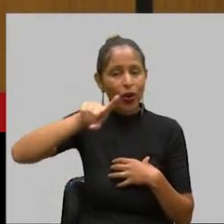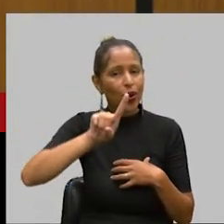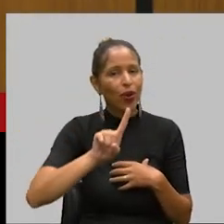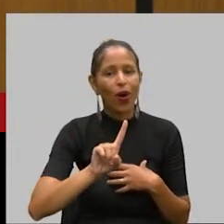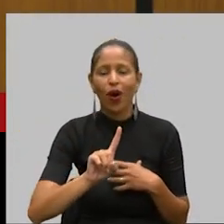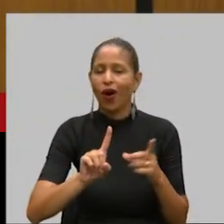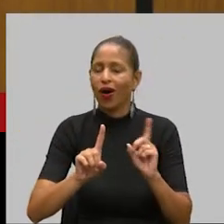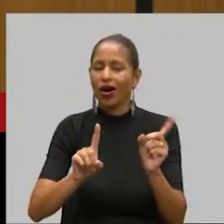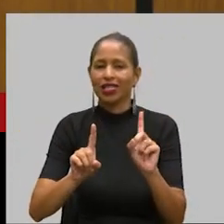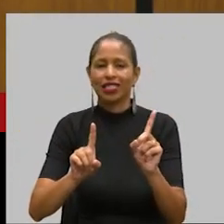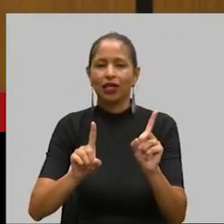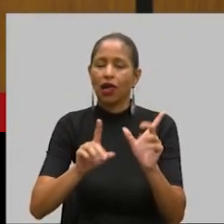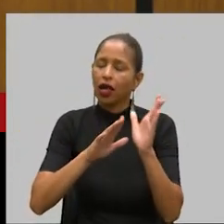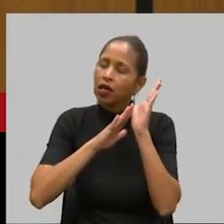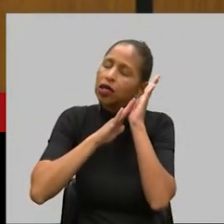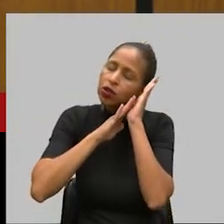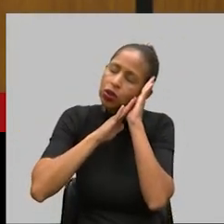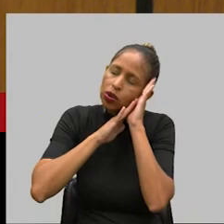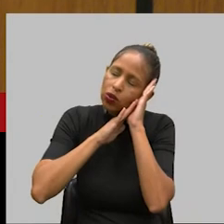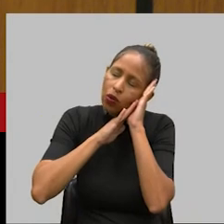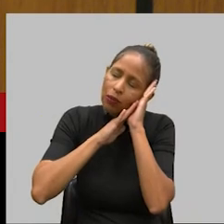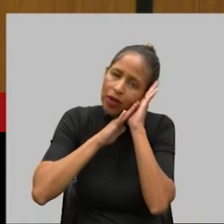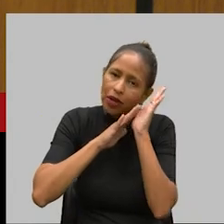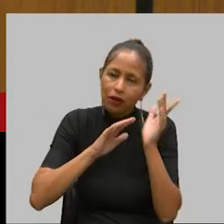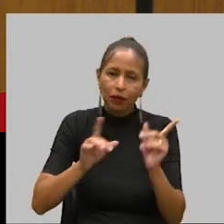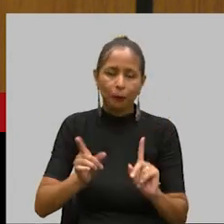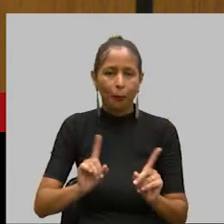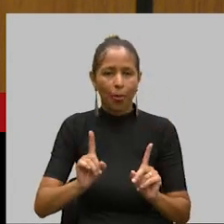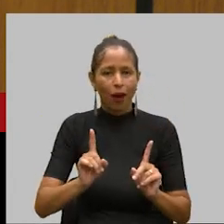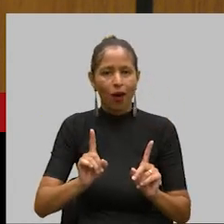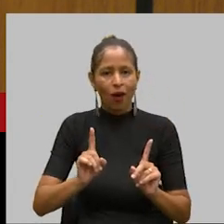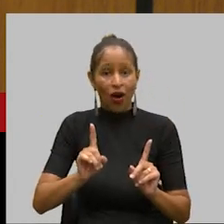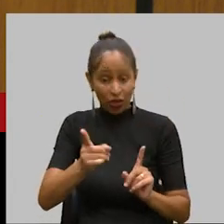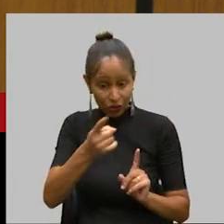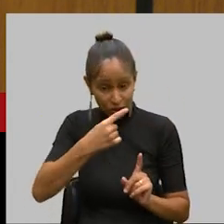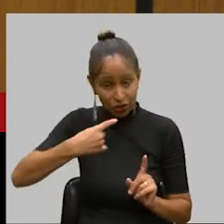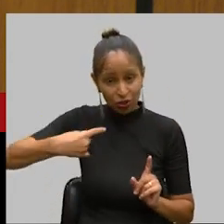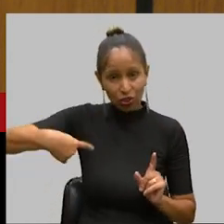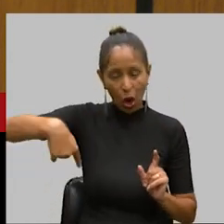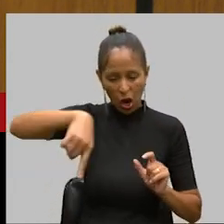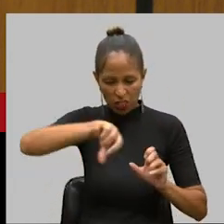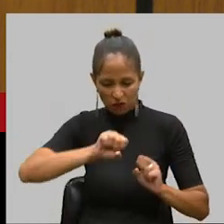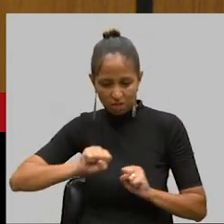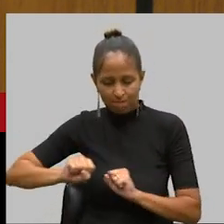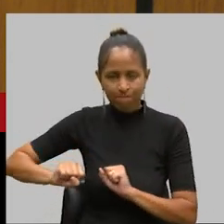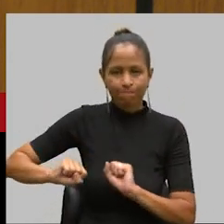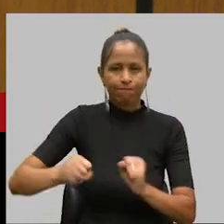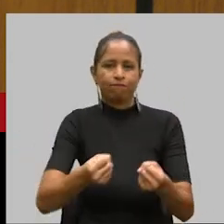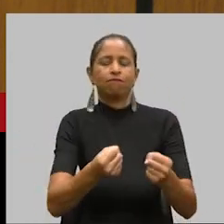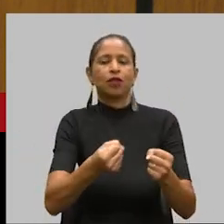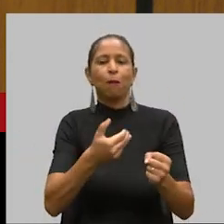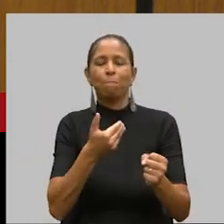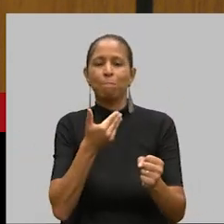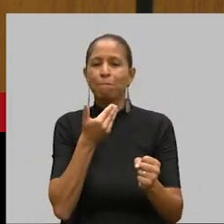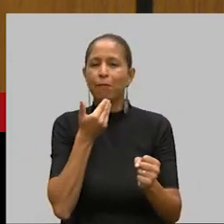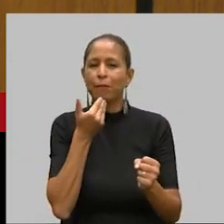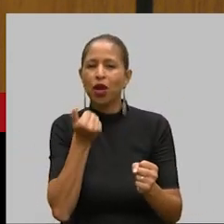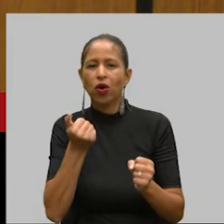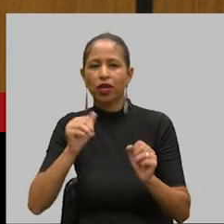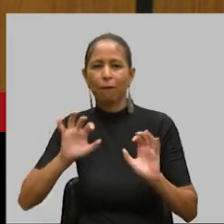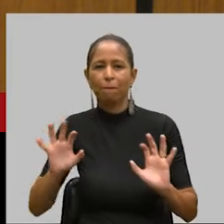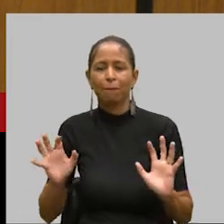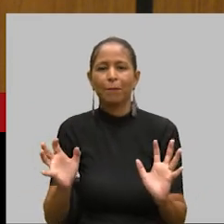aqui dormindo nós estamos aqui buscando melhorias buscando